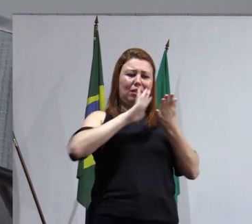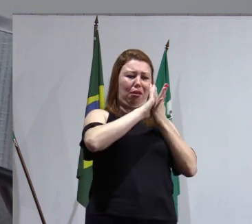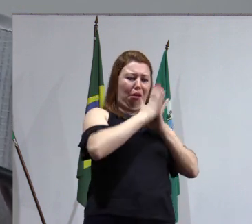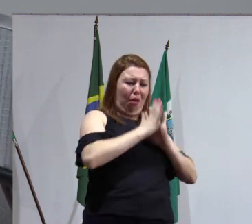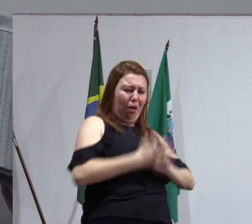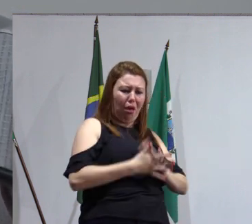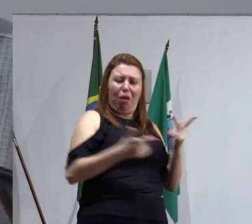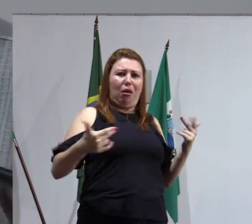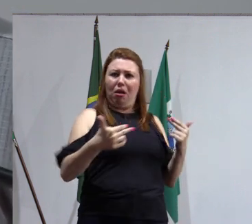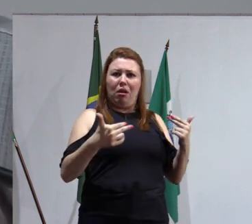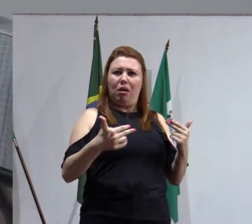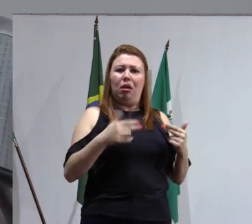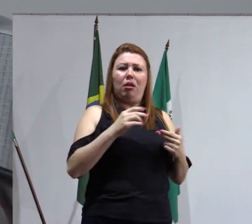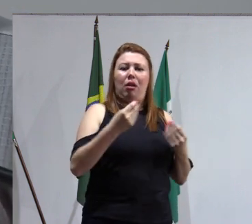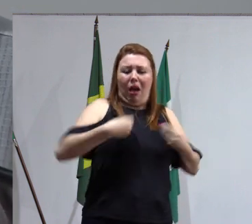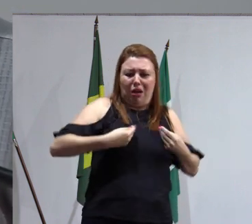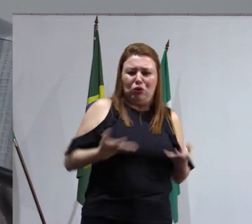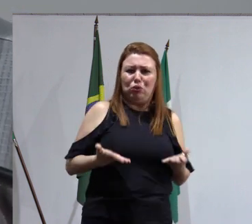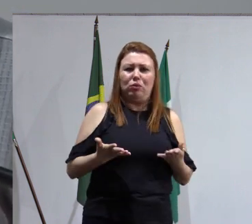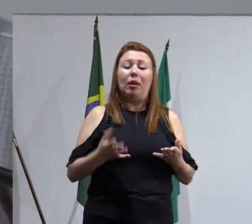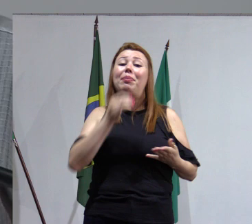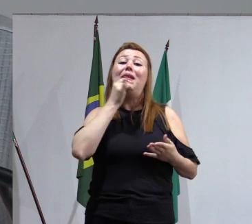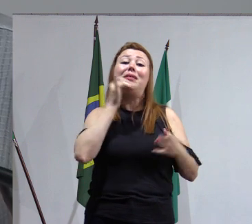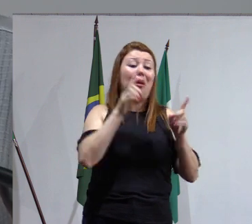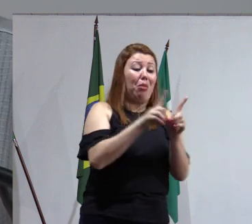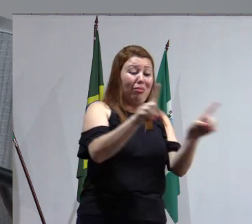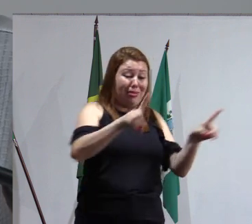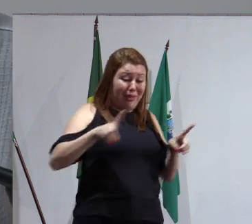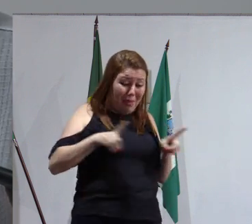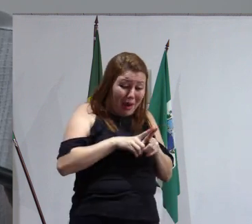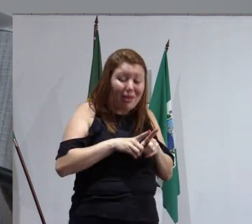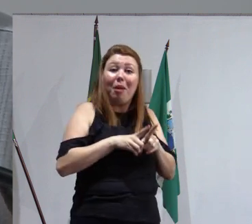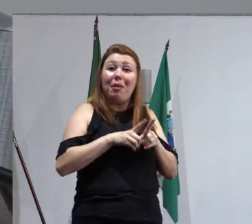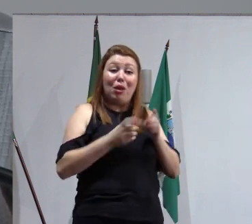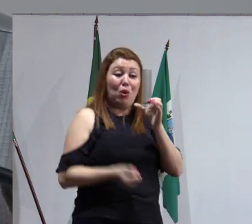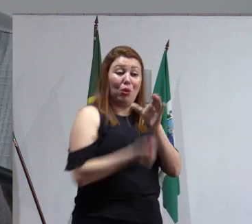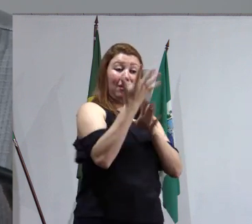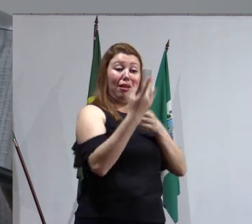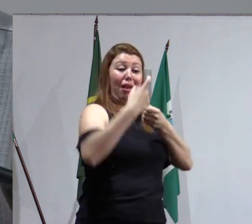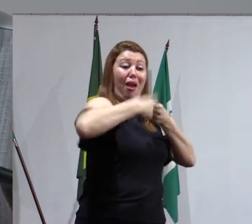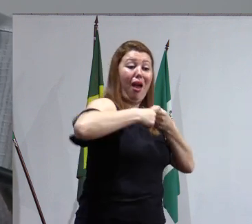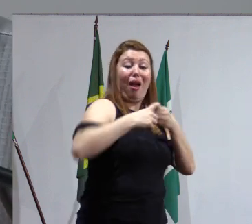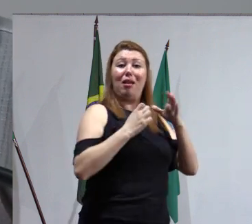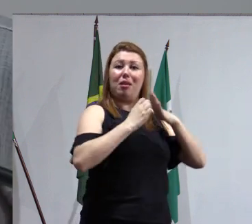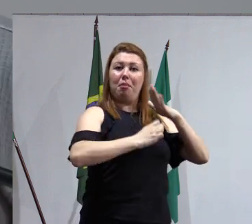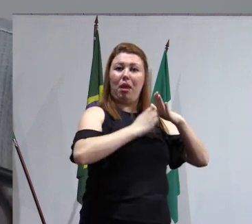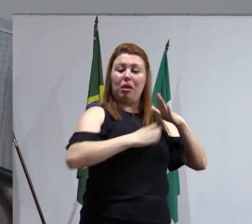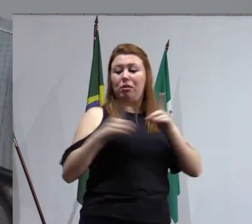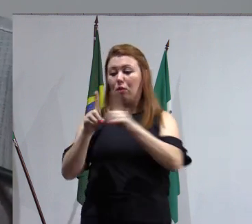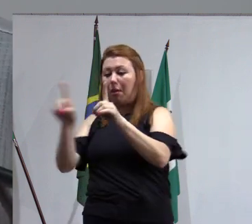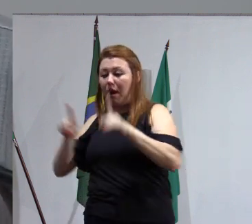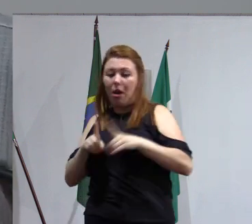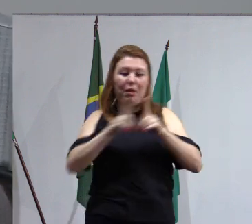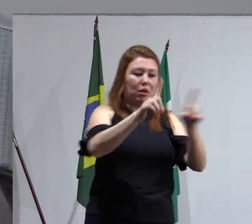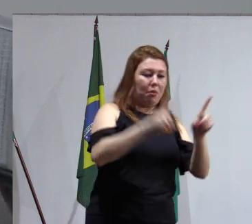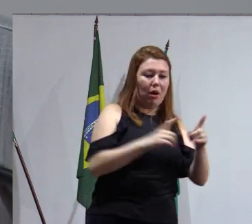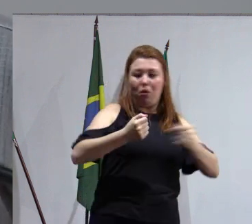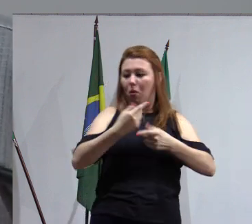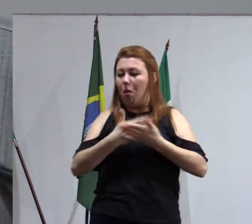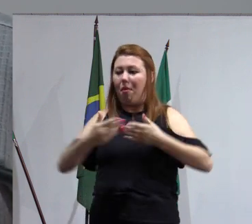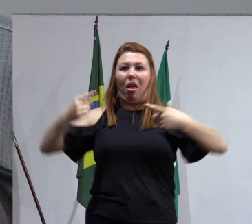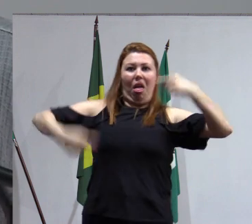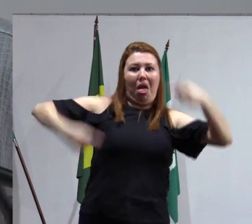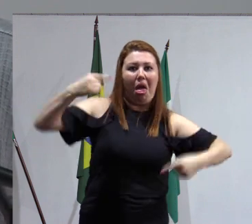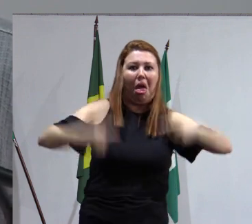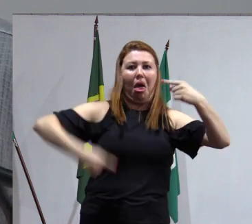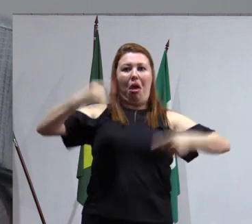pode trazer quando fala dos departamentos criarem empresas e um ficar disputando contra o outro, vai gerar um